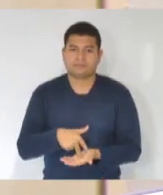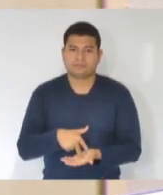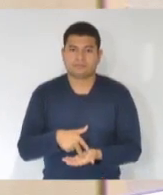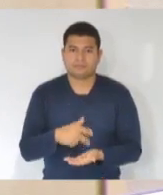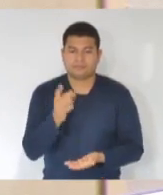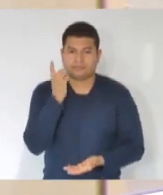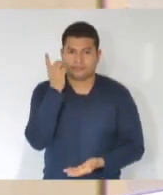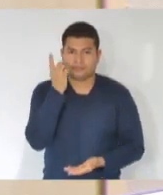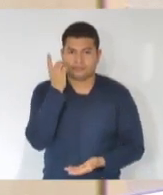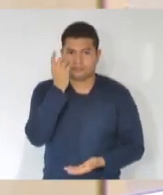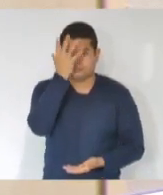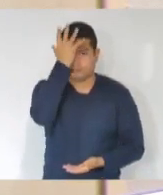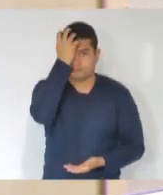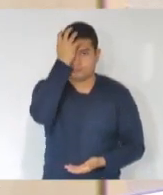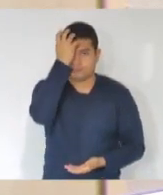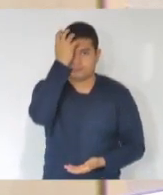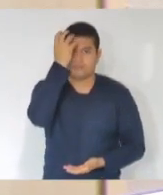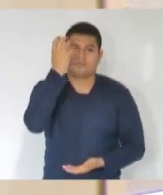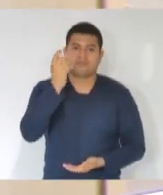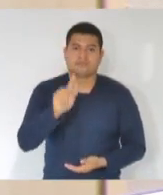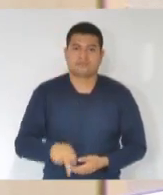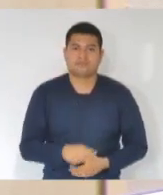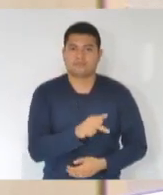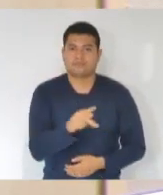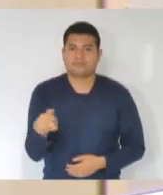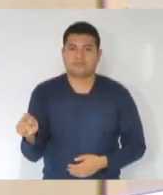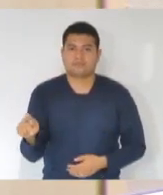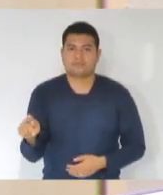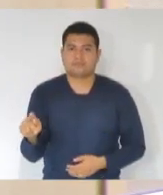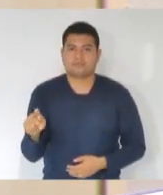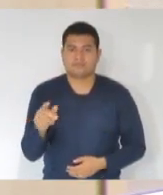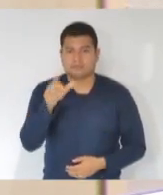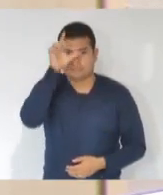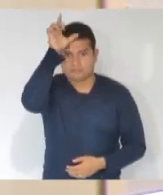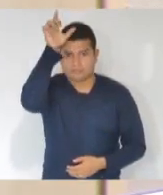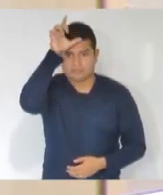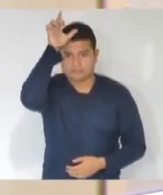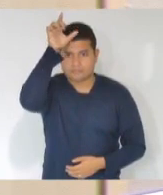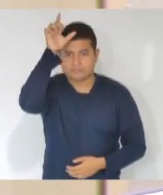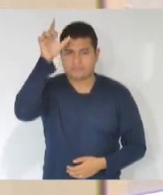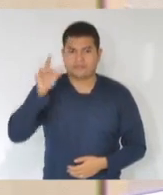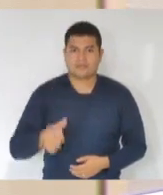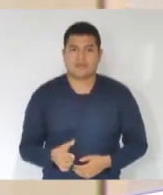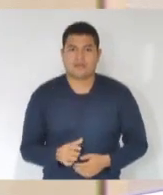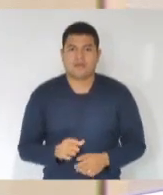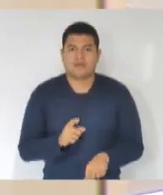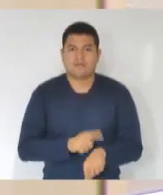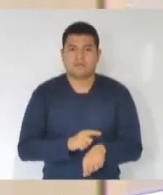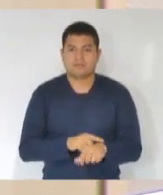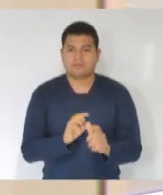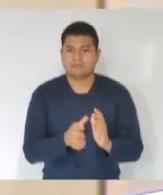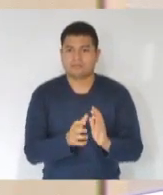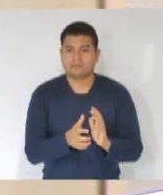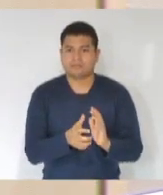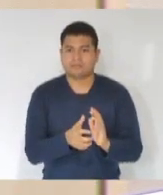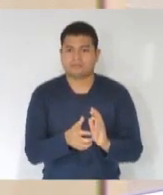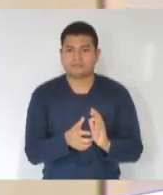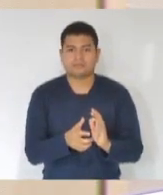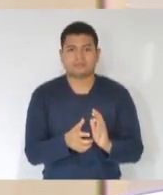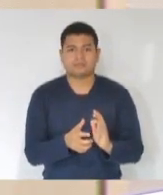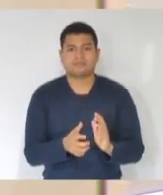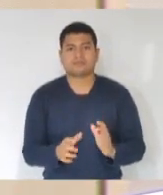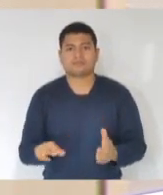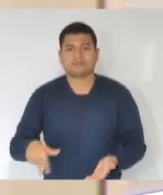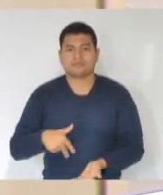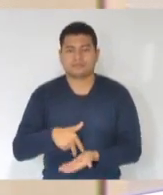deputados Ismael dos Santos, padre Pedro Baldiceira e sargento Lima. Grande expediente. Neste horário destinado aos partidos políticos que ocuparam a tribuna os